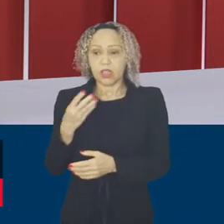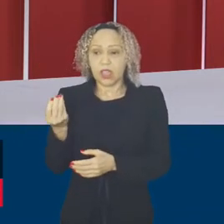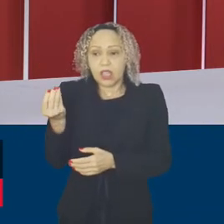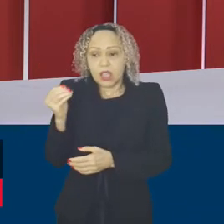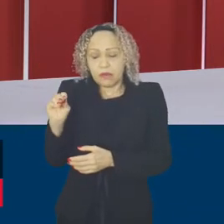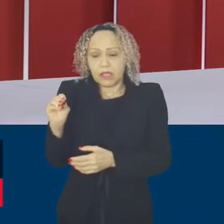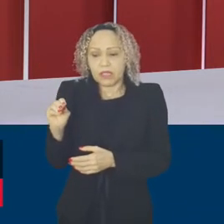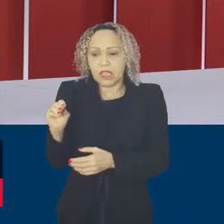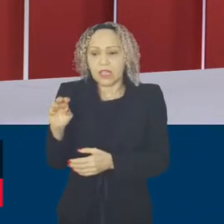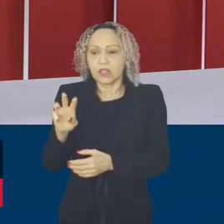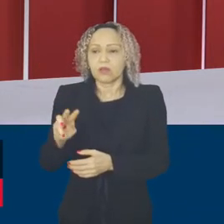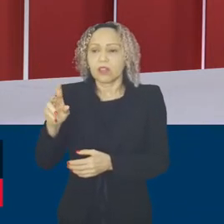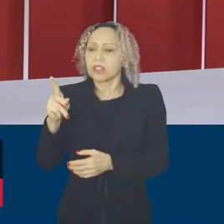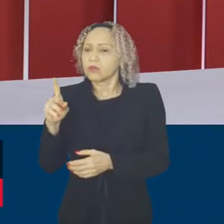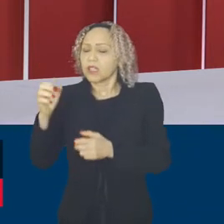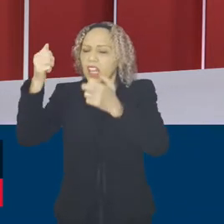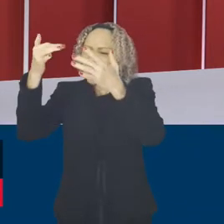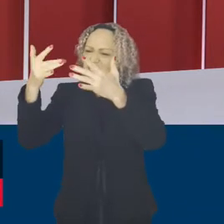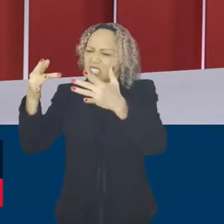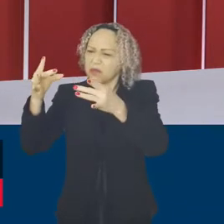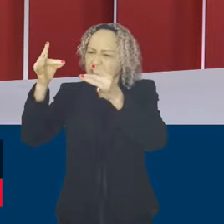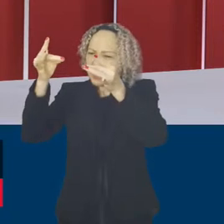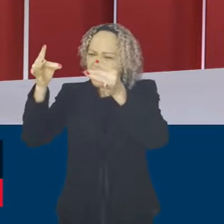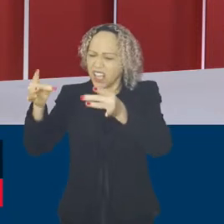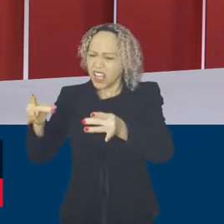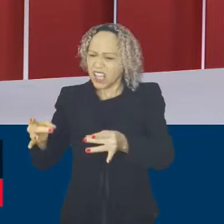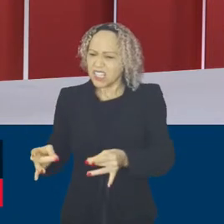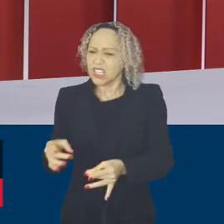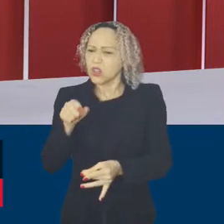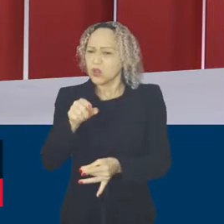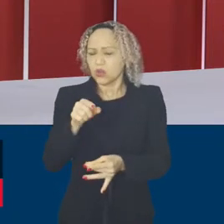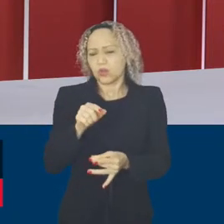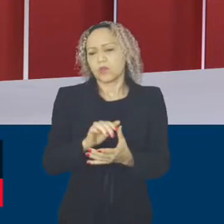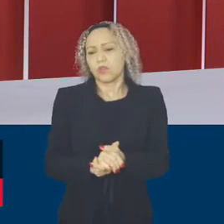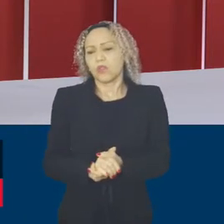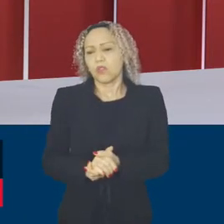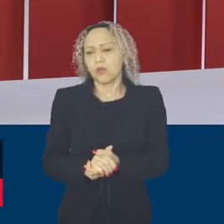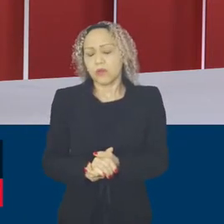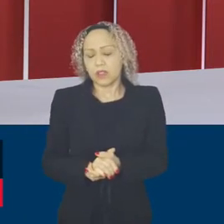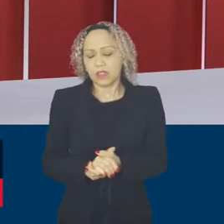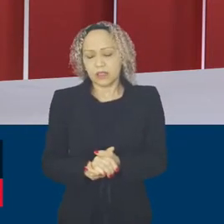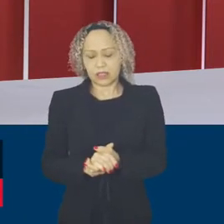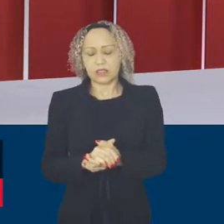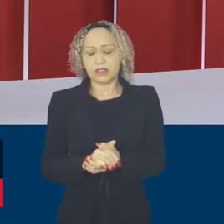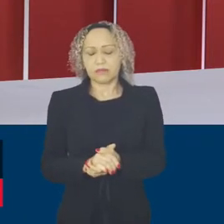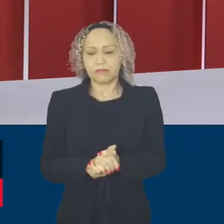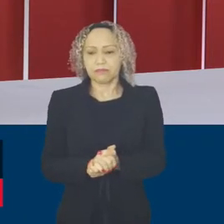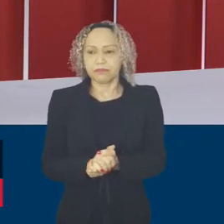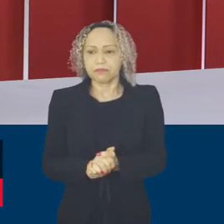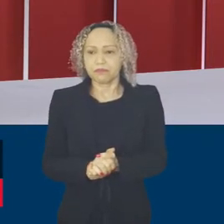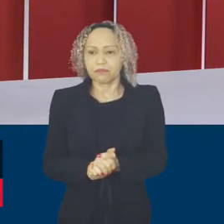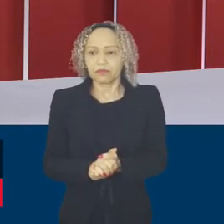aqui, a gente vai continuando a tratar desse assunto. Obrigada pela sua participação aqui hoje, a gente se vê amanhã.